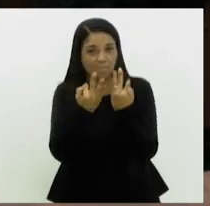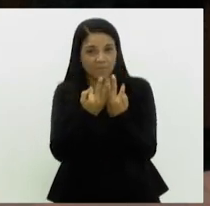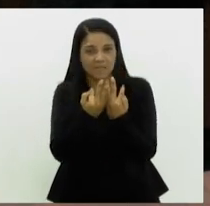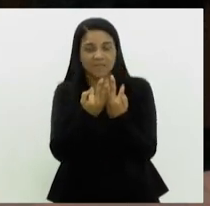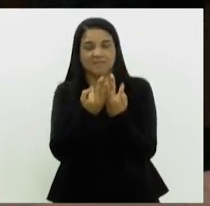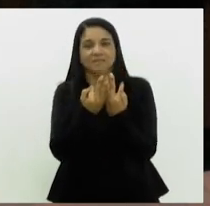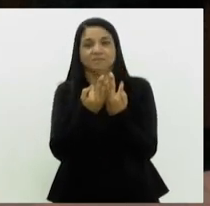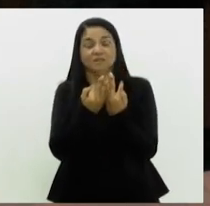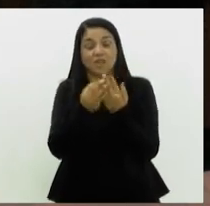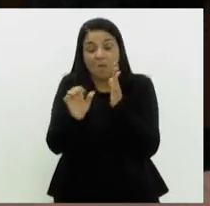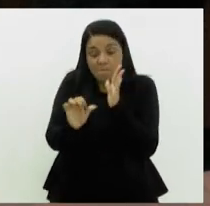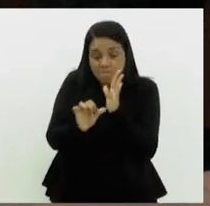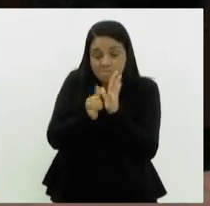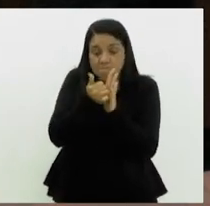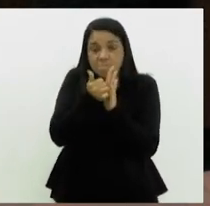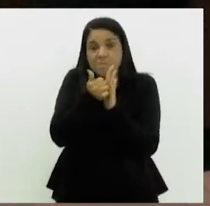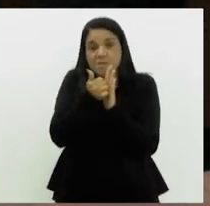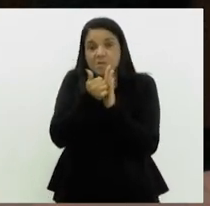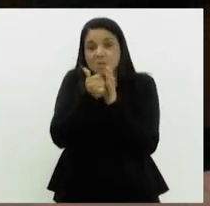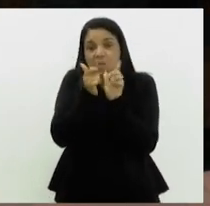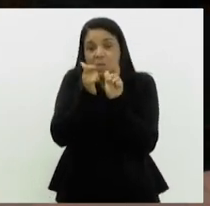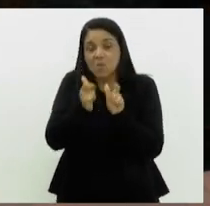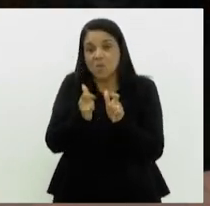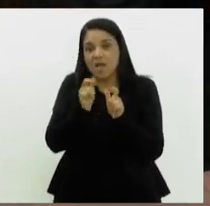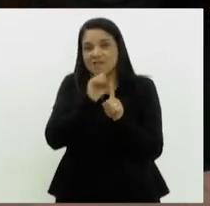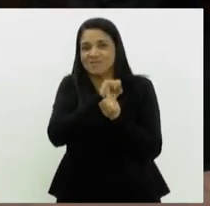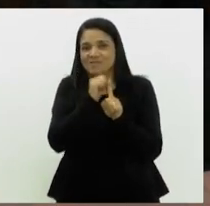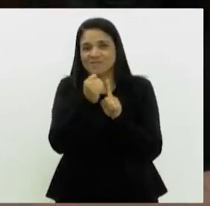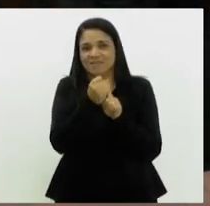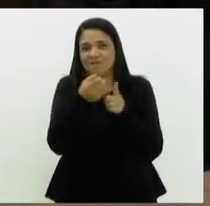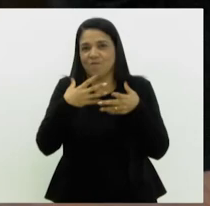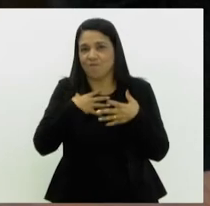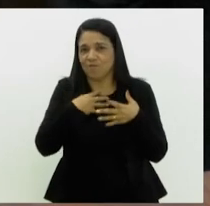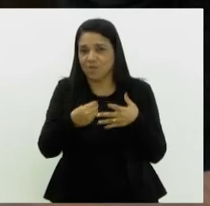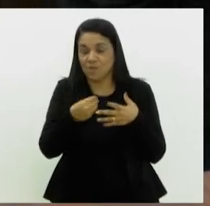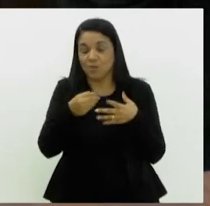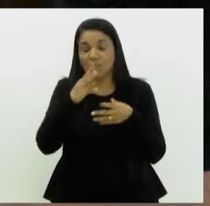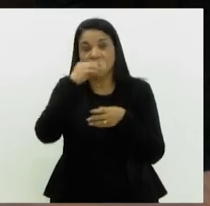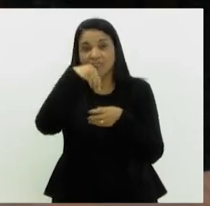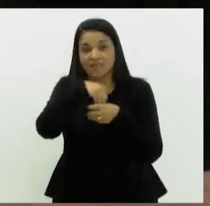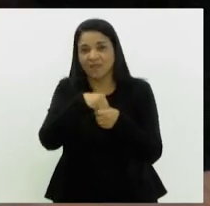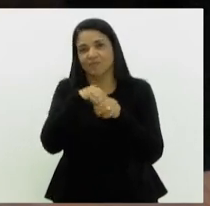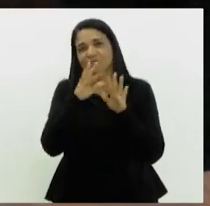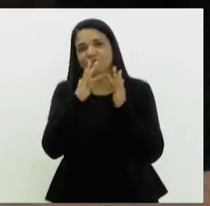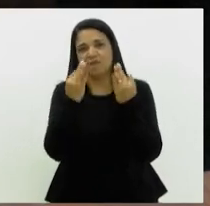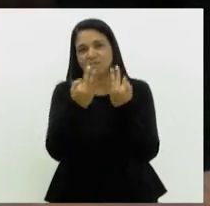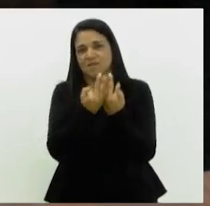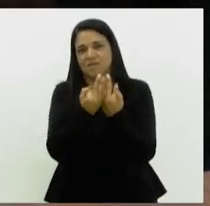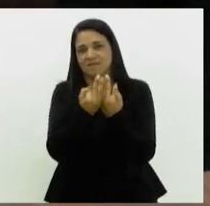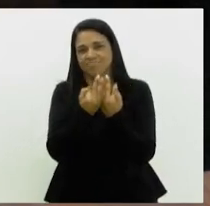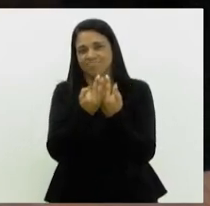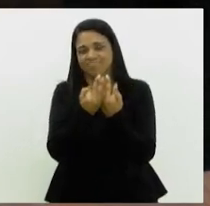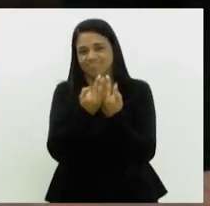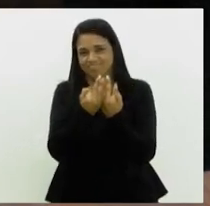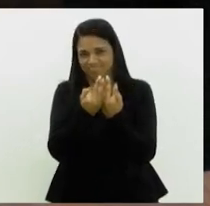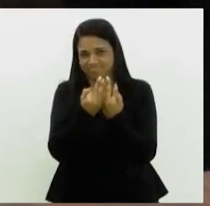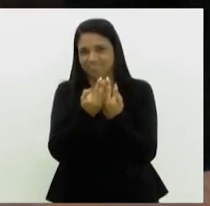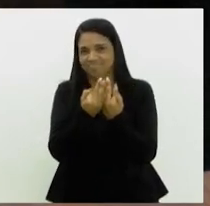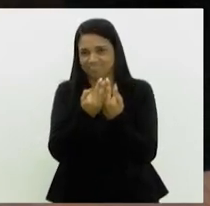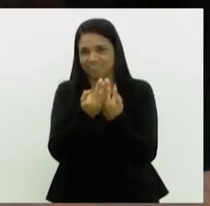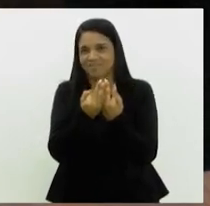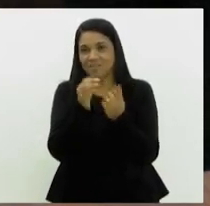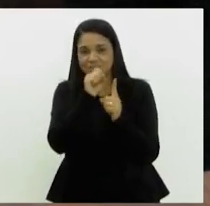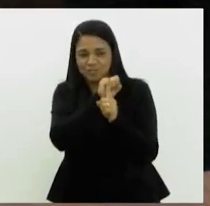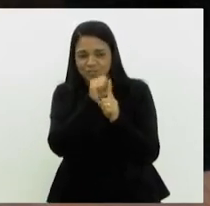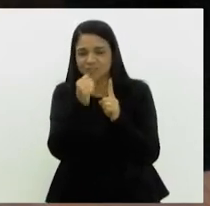primeiro espaço de sociabilidade, não é? E de formação humana do indivíduo. Então, eu acho que o próprio exemplo que a